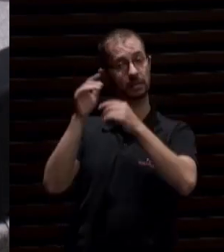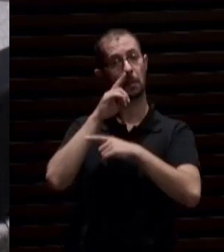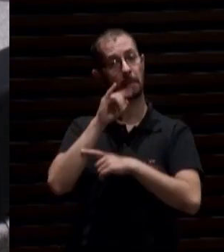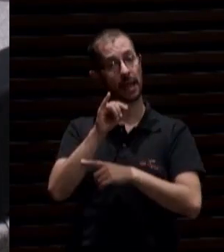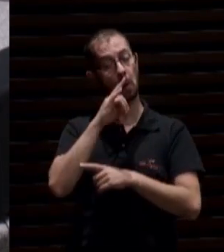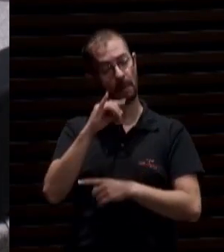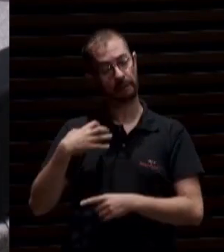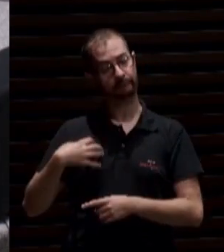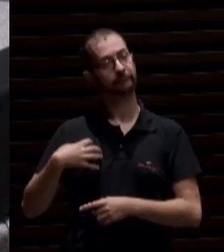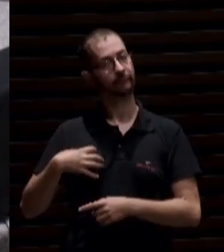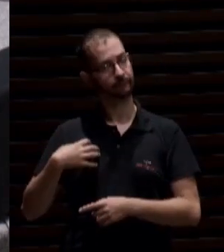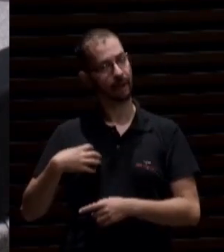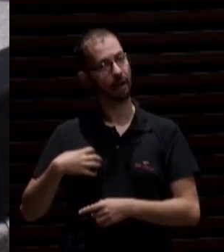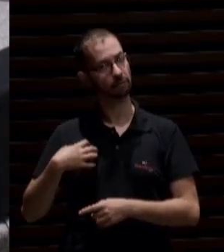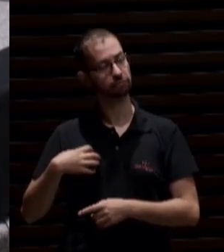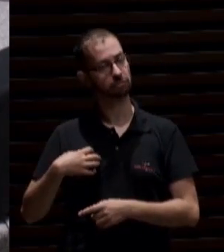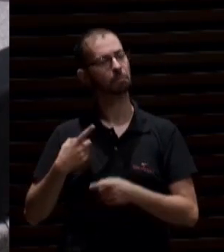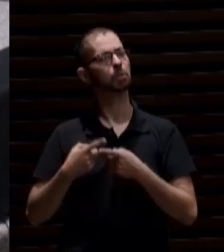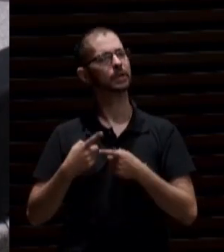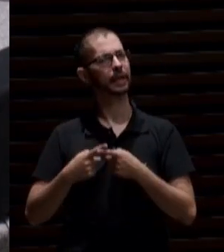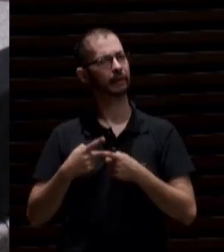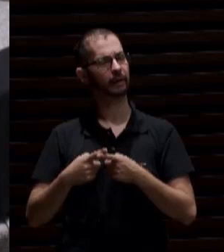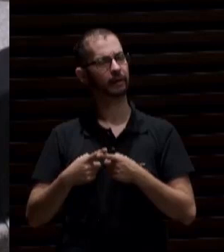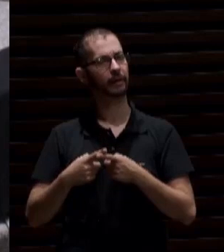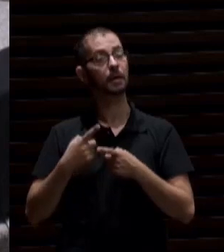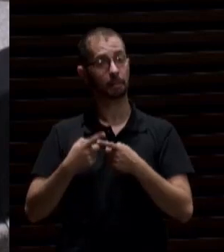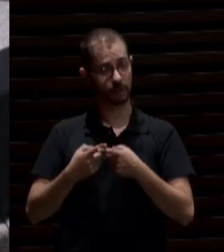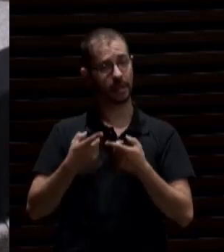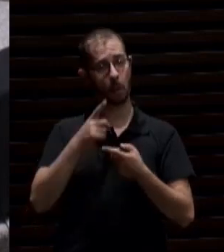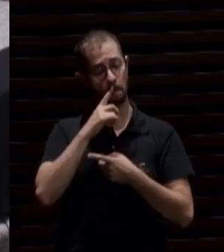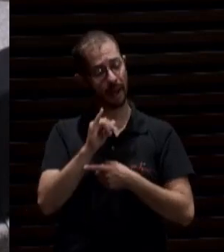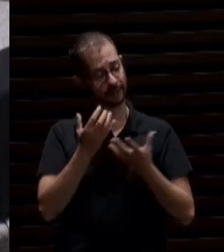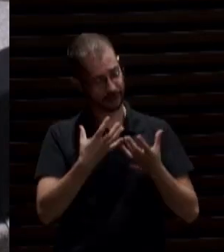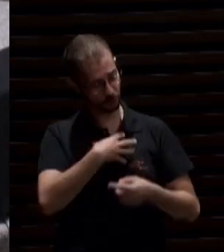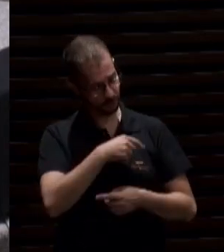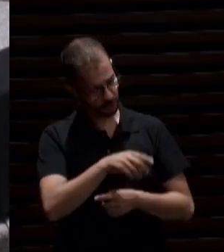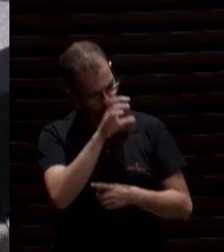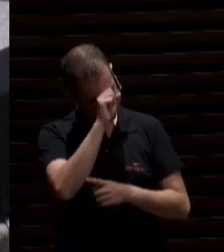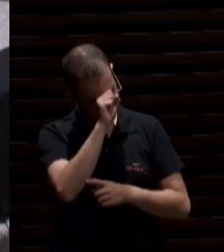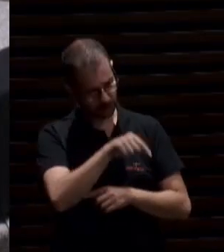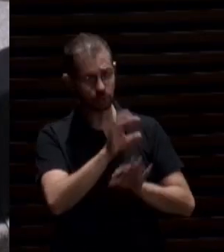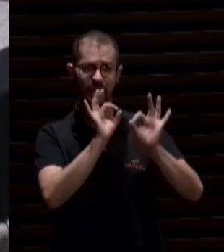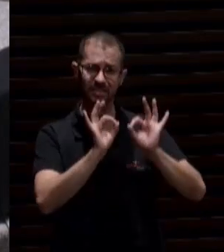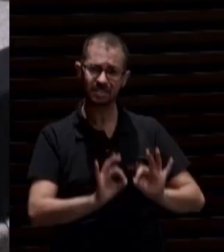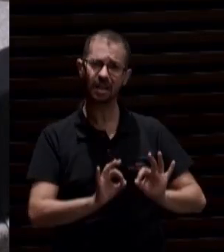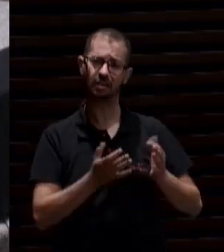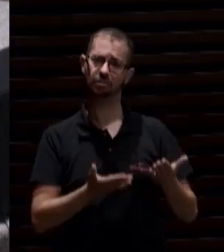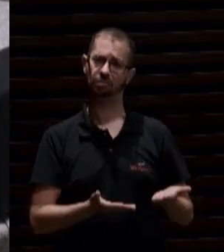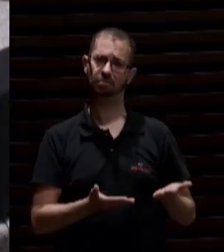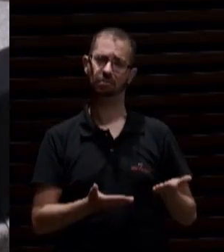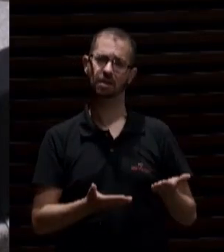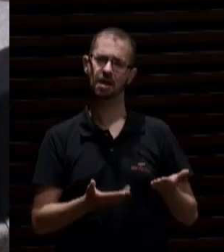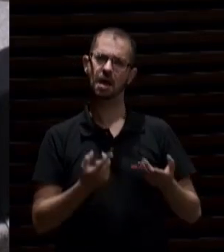fica irritado com isso, o pai fica entristecido. Por quê? Porque o pai quer que o filho aprenda aquilo que é certo, aquilo que é justo. Mas por